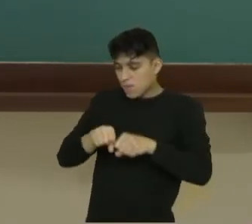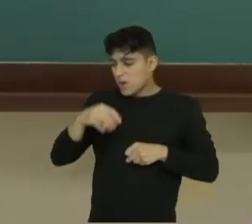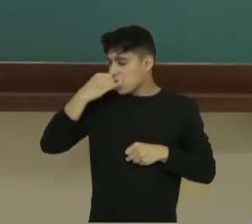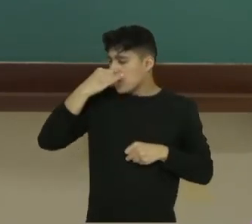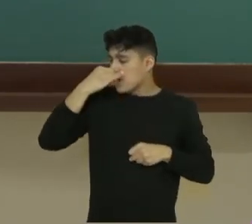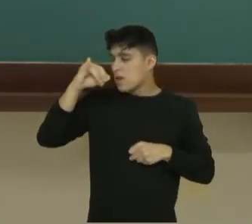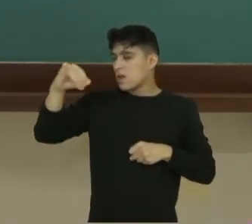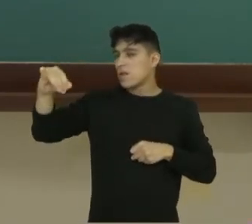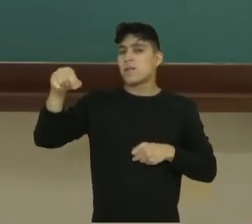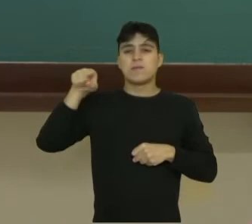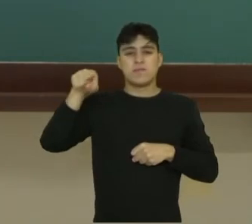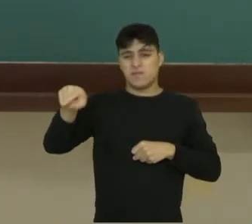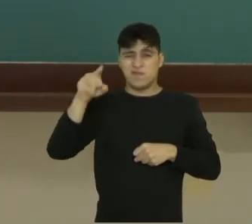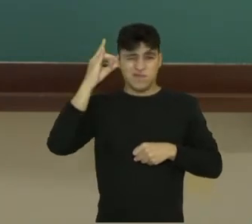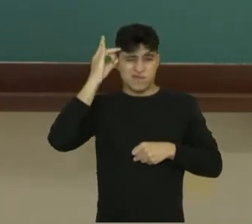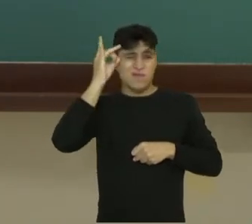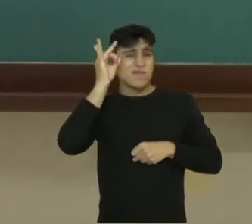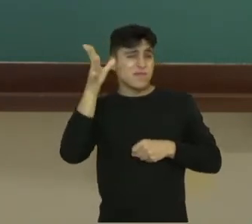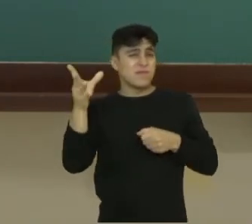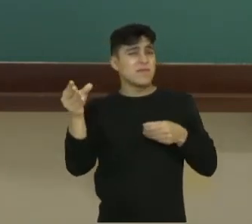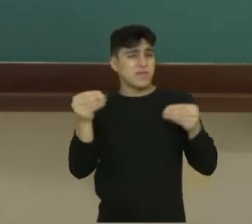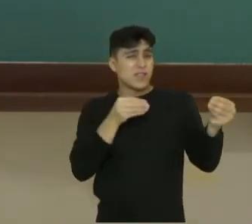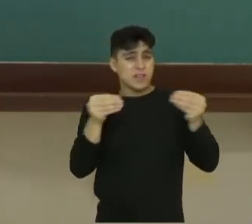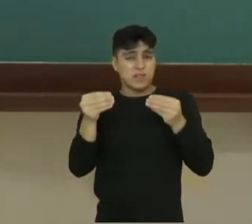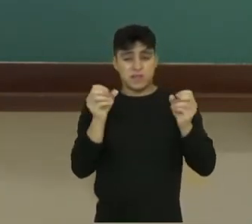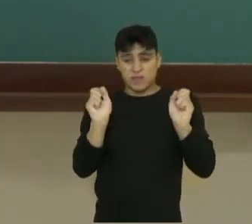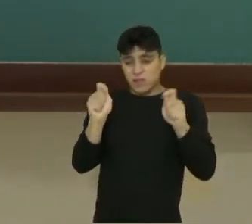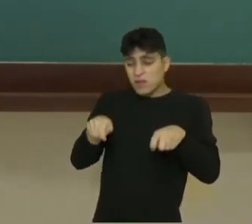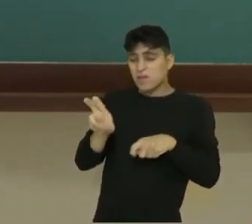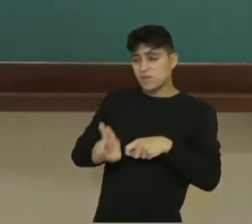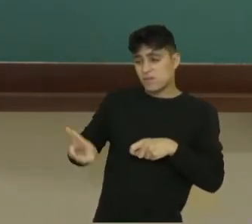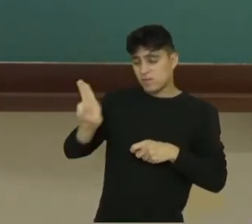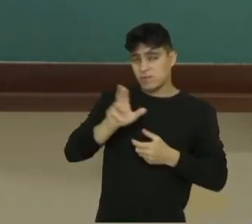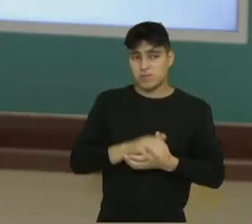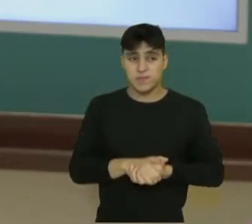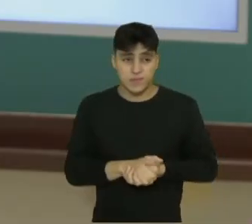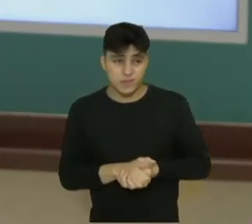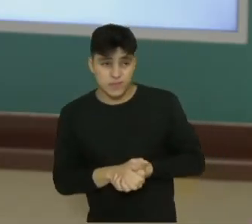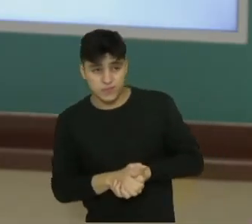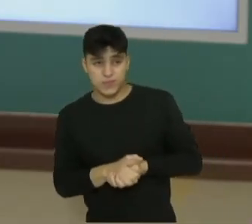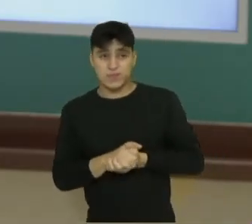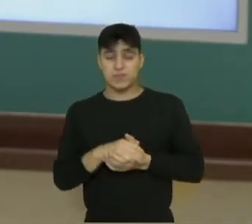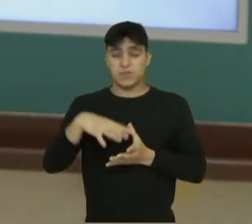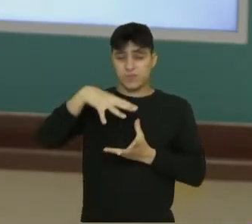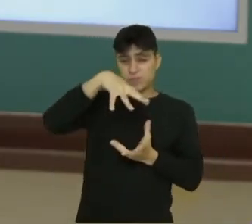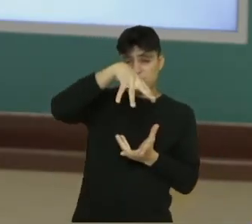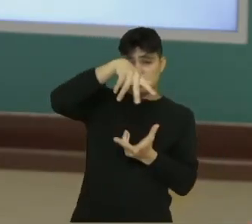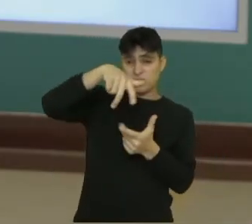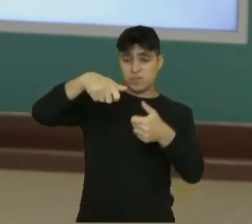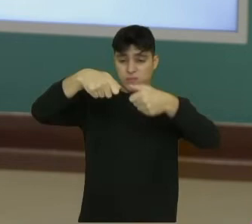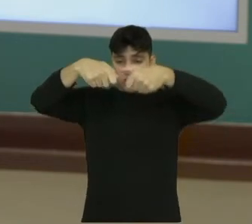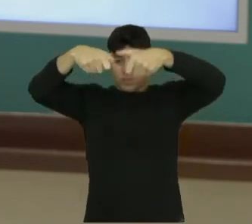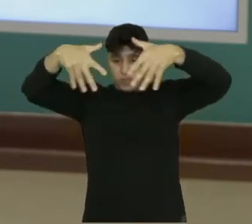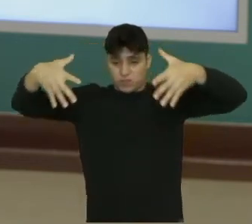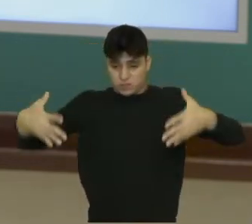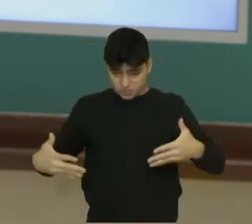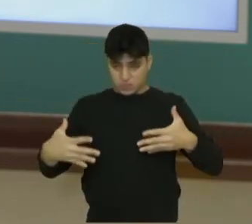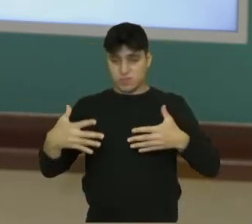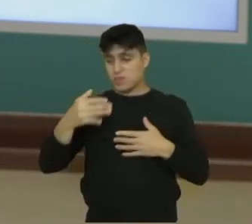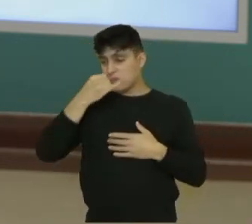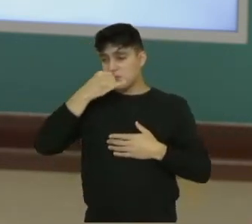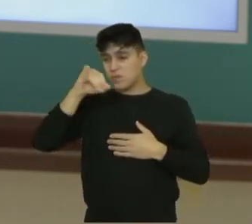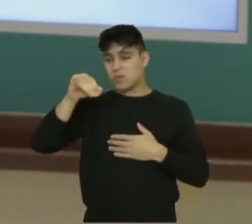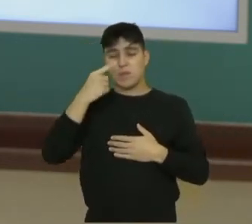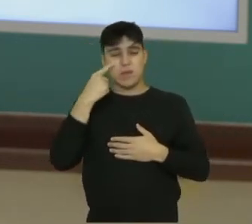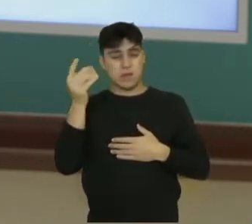ela seja bastante versátil. Então, você tem aqui, por exemplo, na matriz elétrica mundial. Perceba que dado